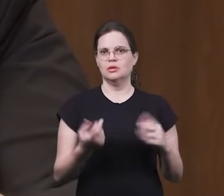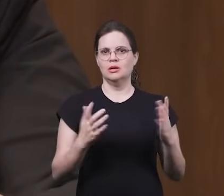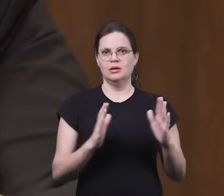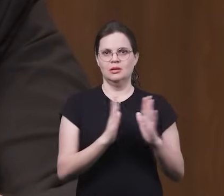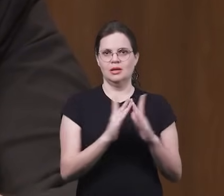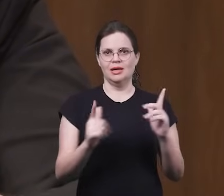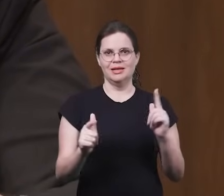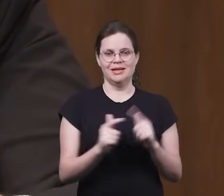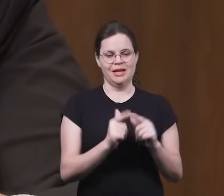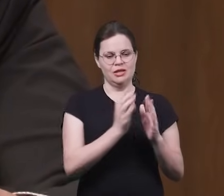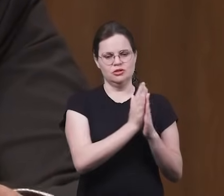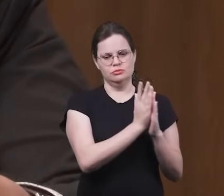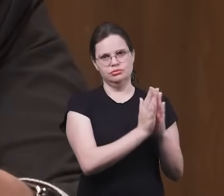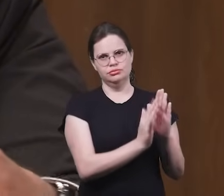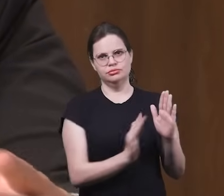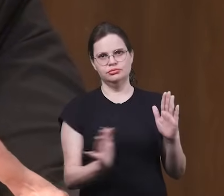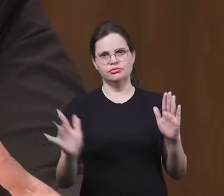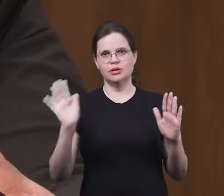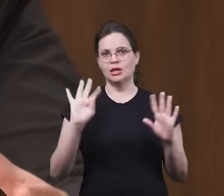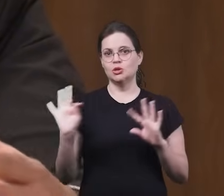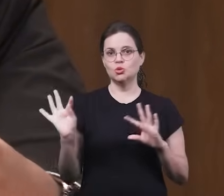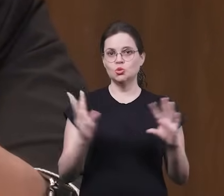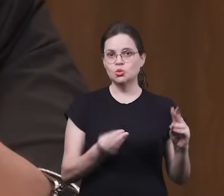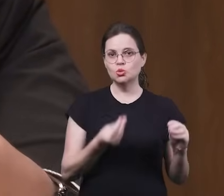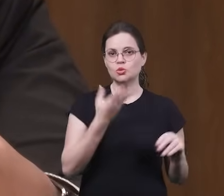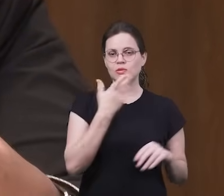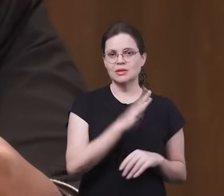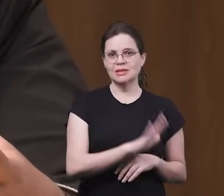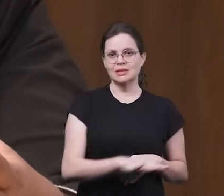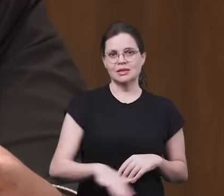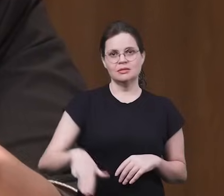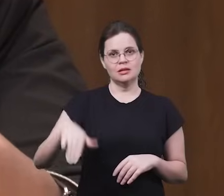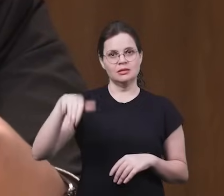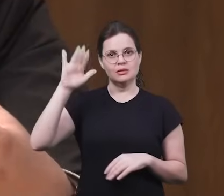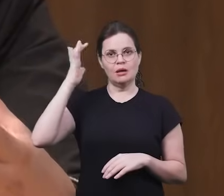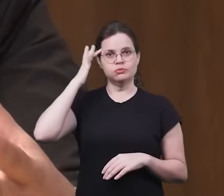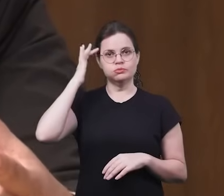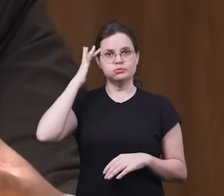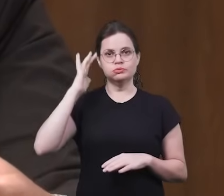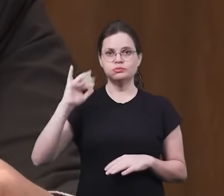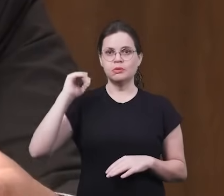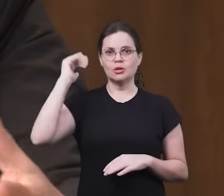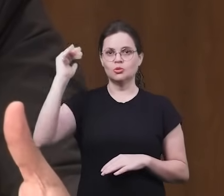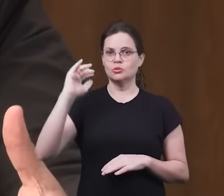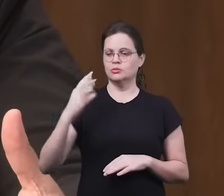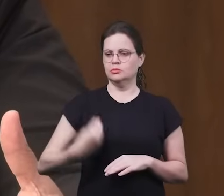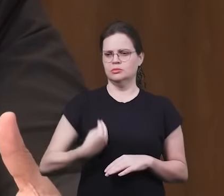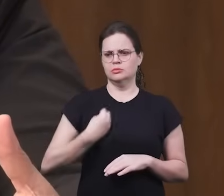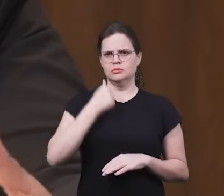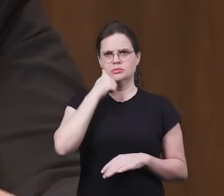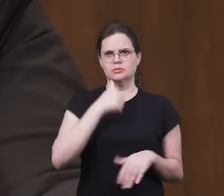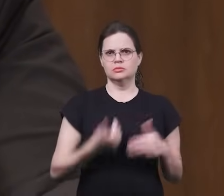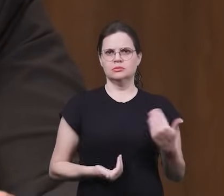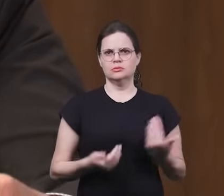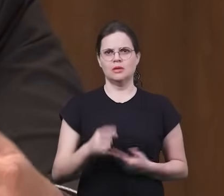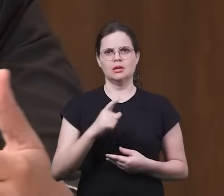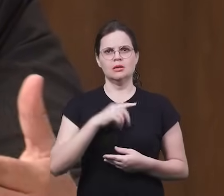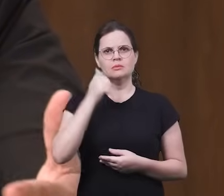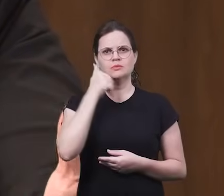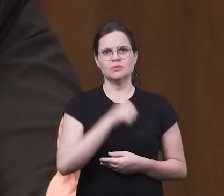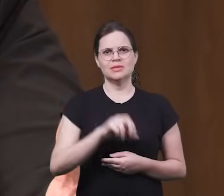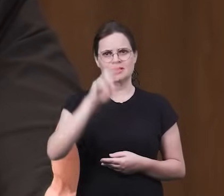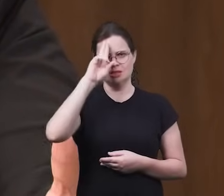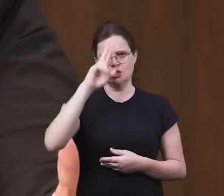fases da igreja, desde a criança até os maiores, os adultos, as irmãs estão presentes. Nós